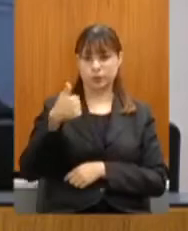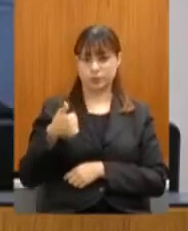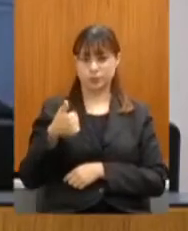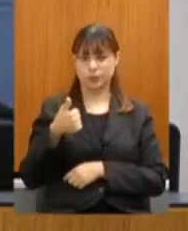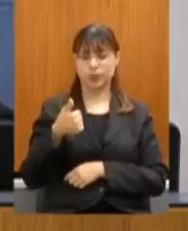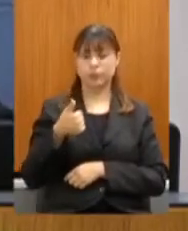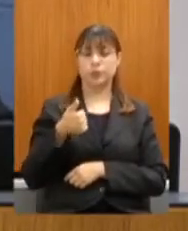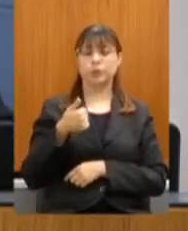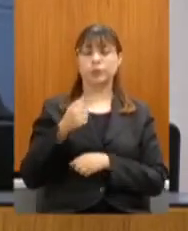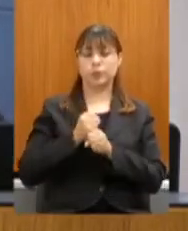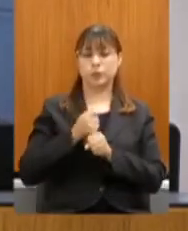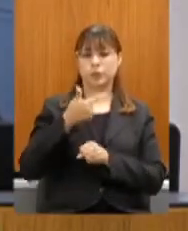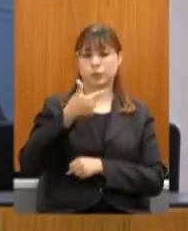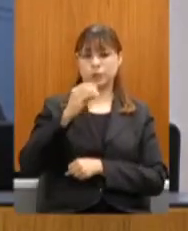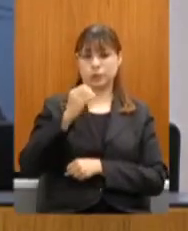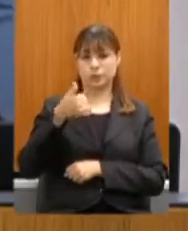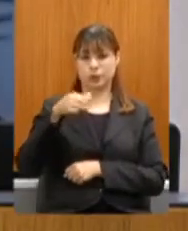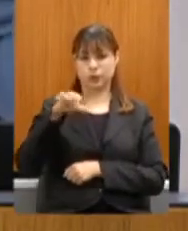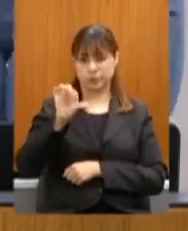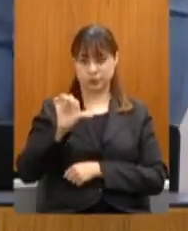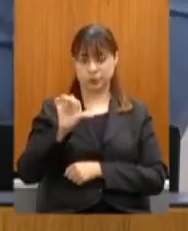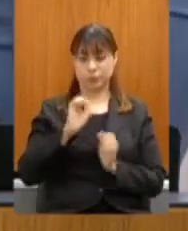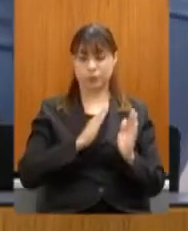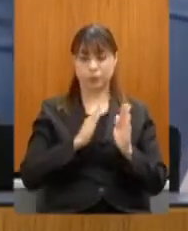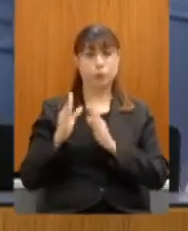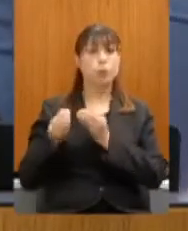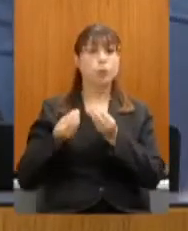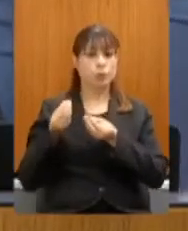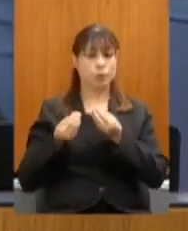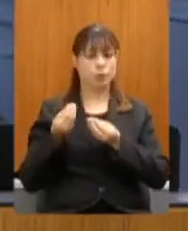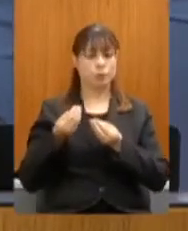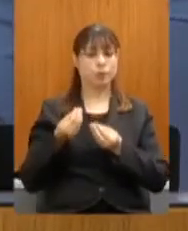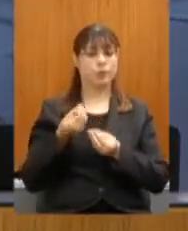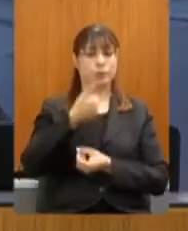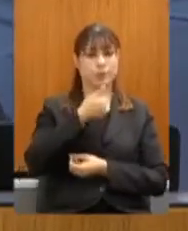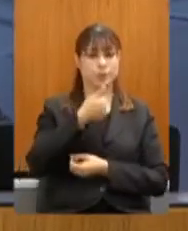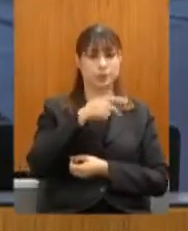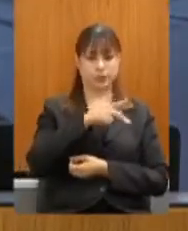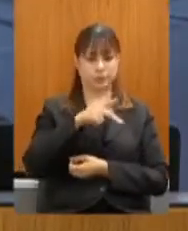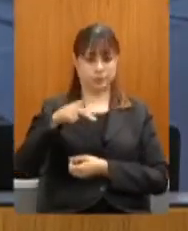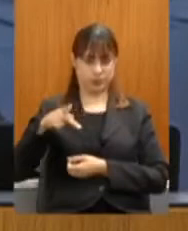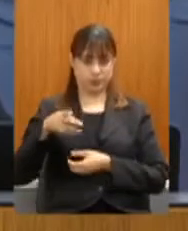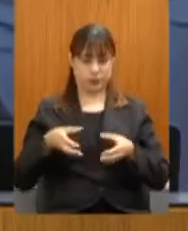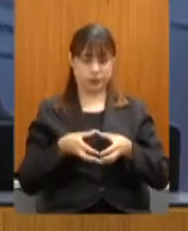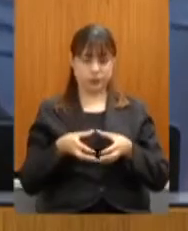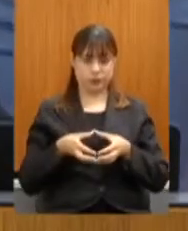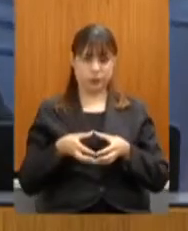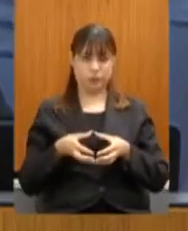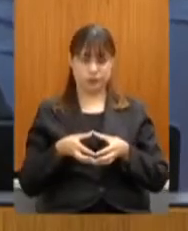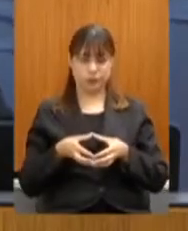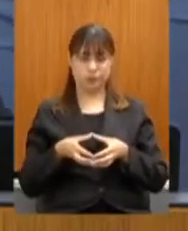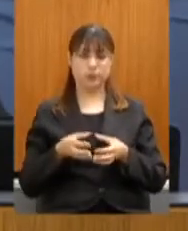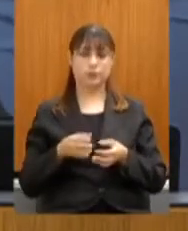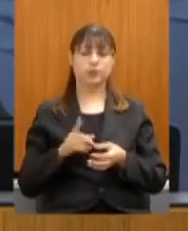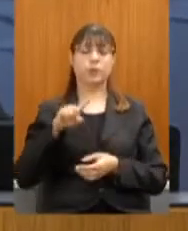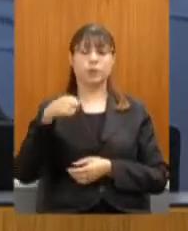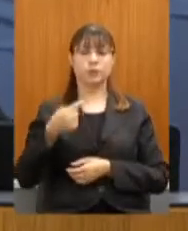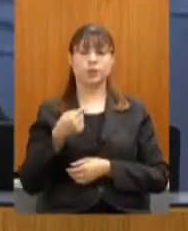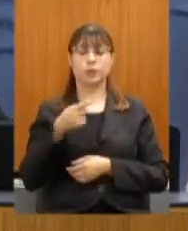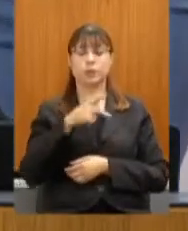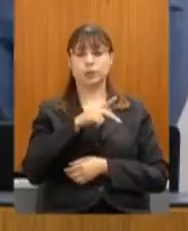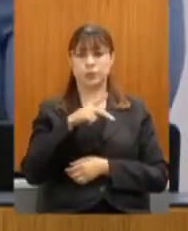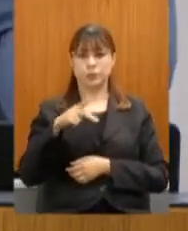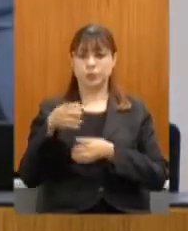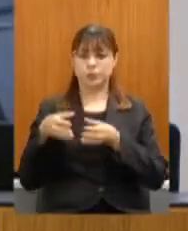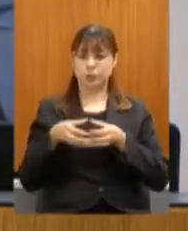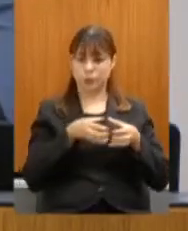barra 2019, na seguinte ordem. Presidente da comissão, presidentes das